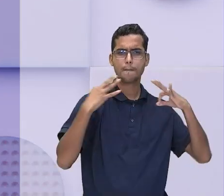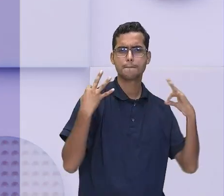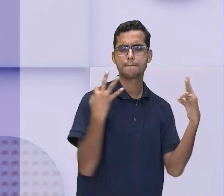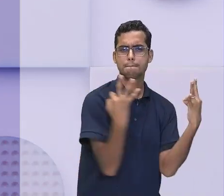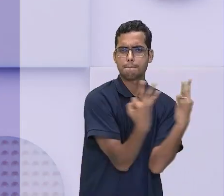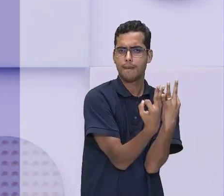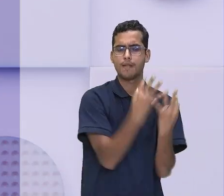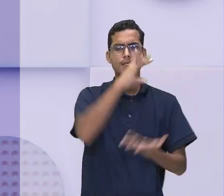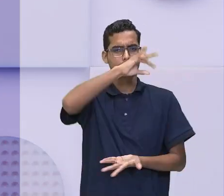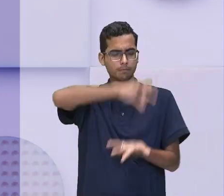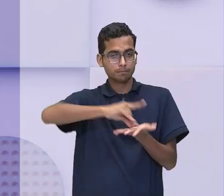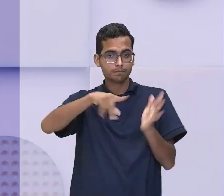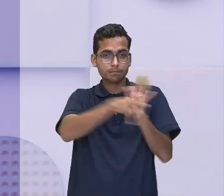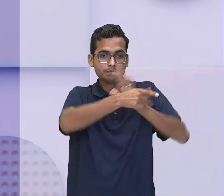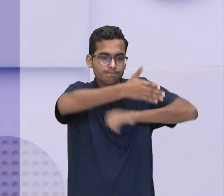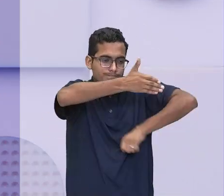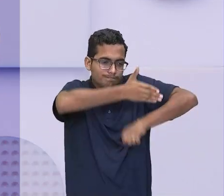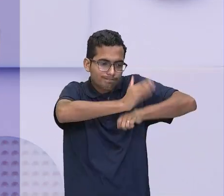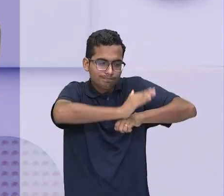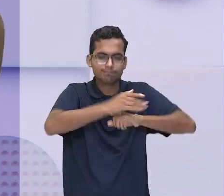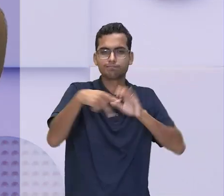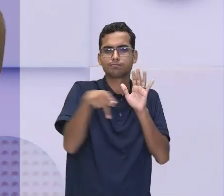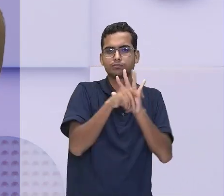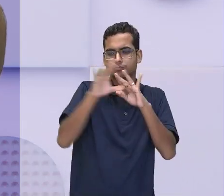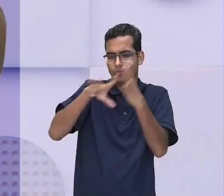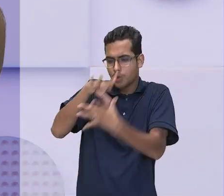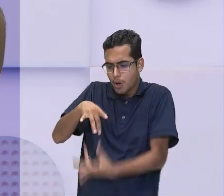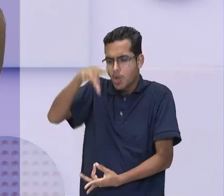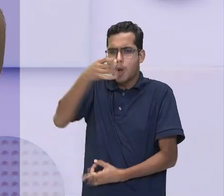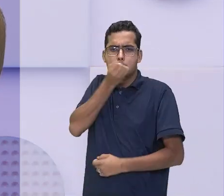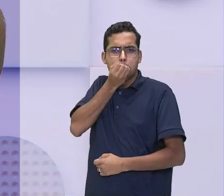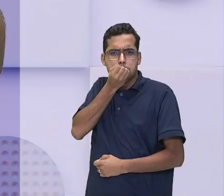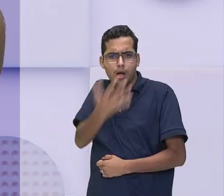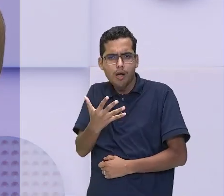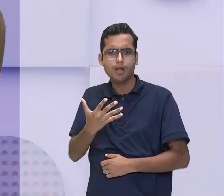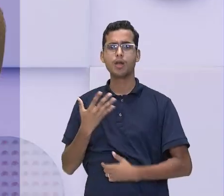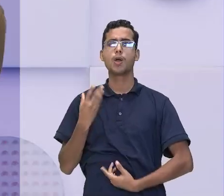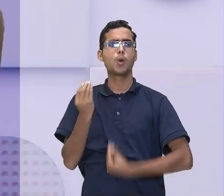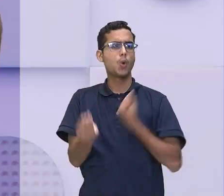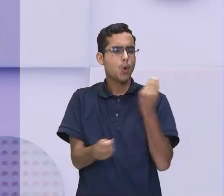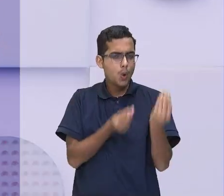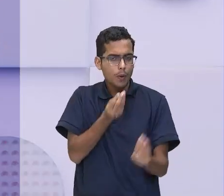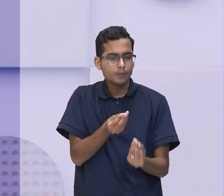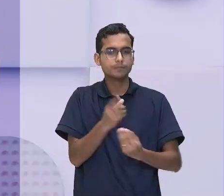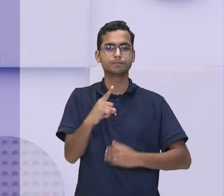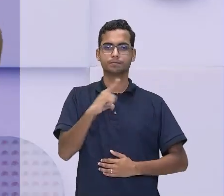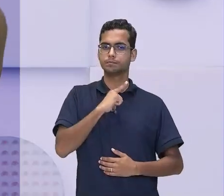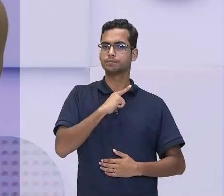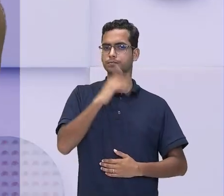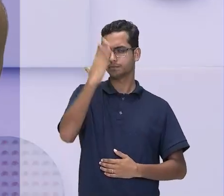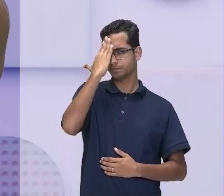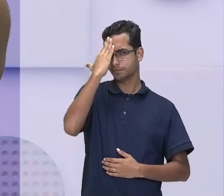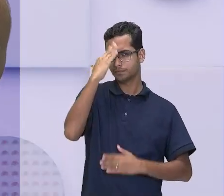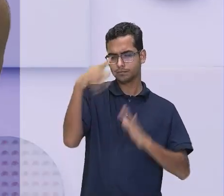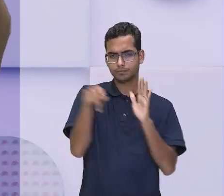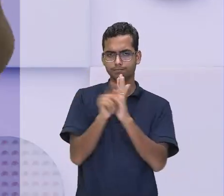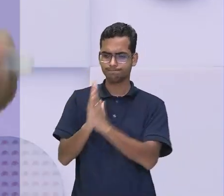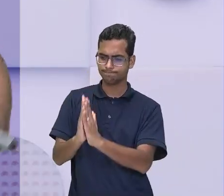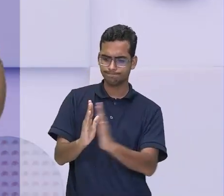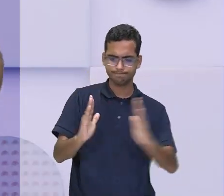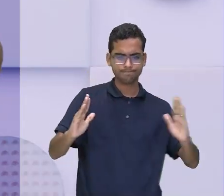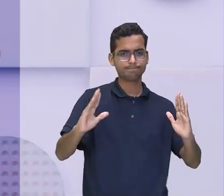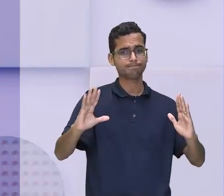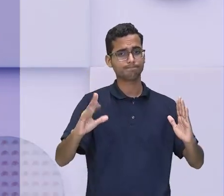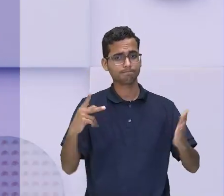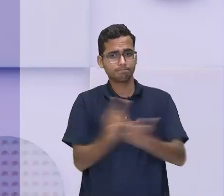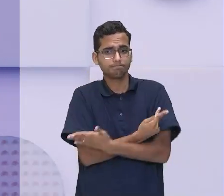uma prática espiritual regular, ele tem condições de encarar essas situações